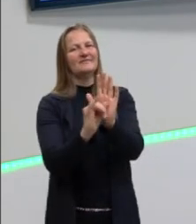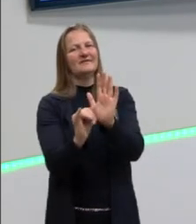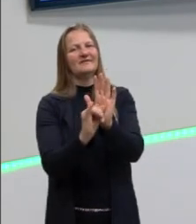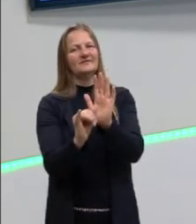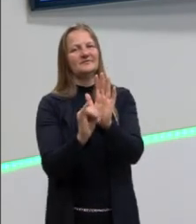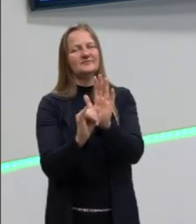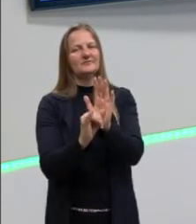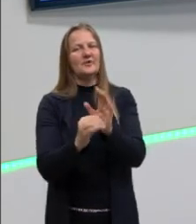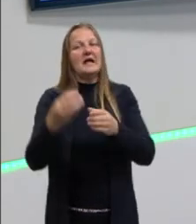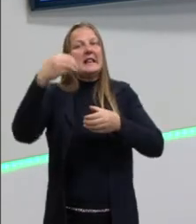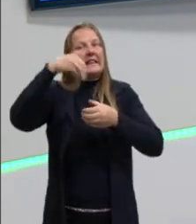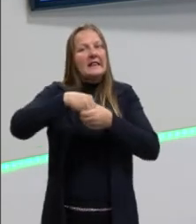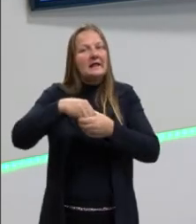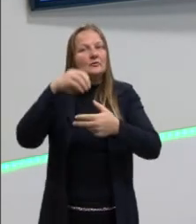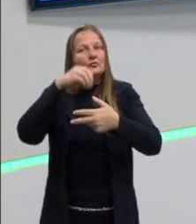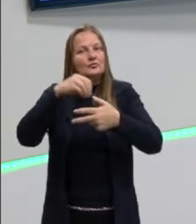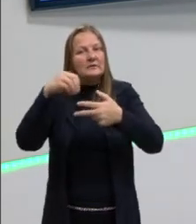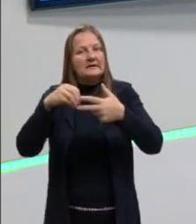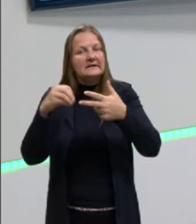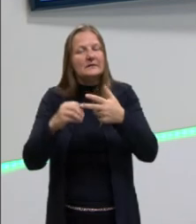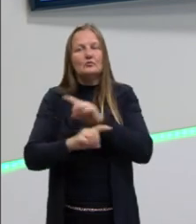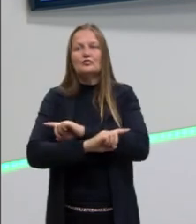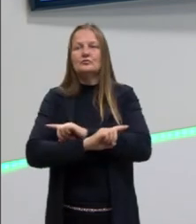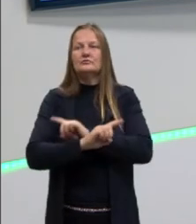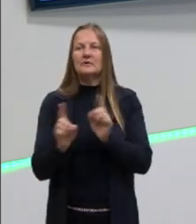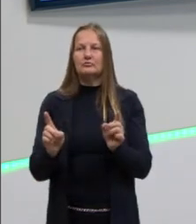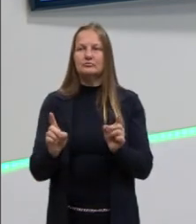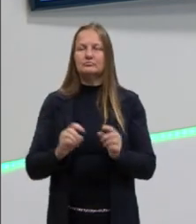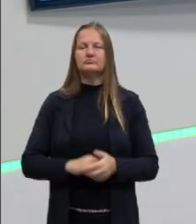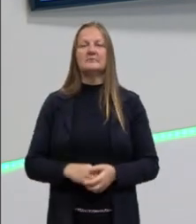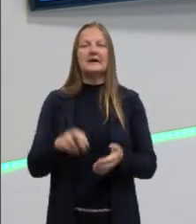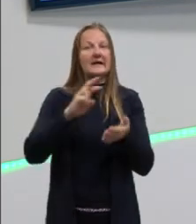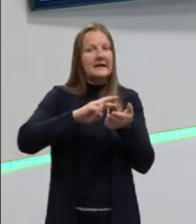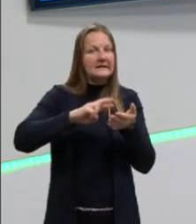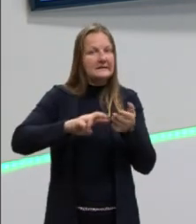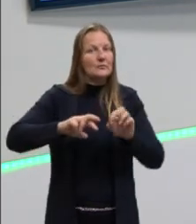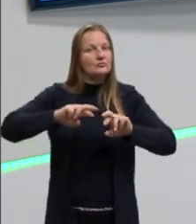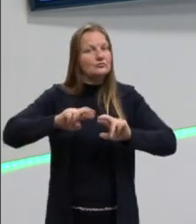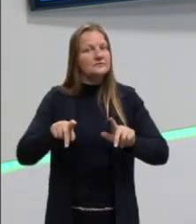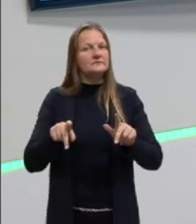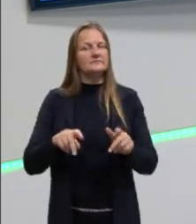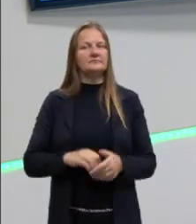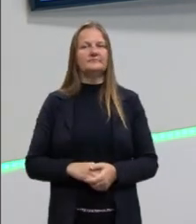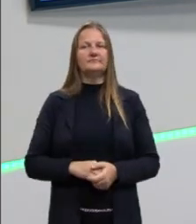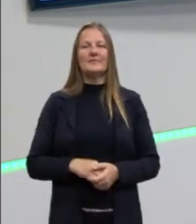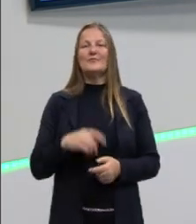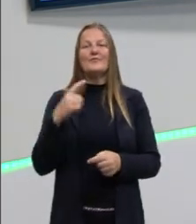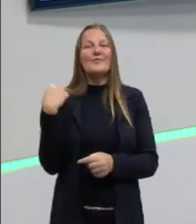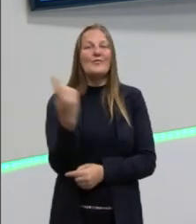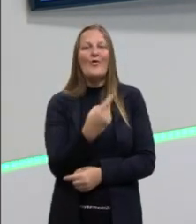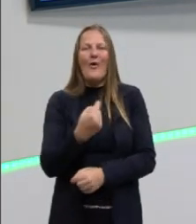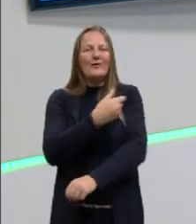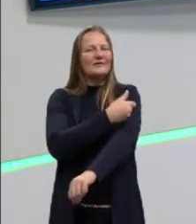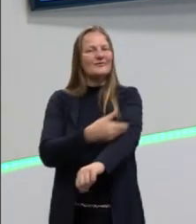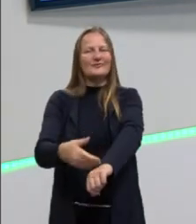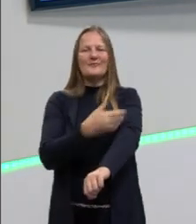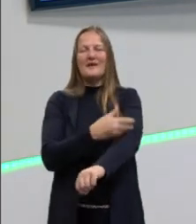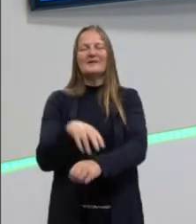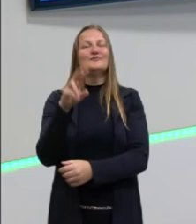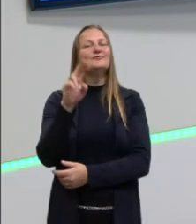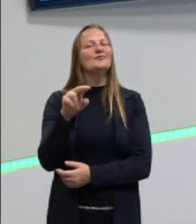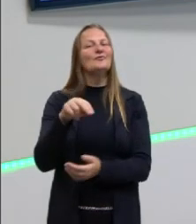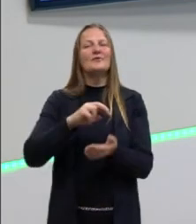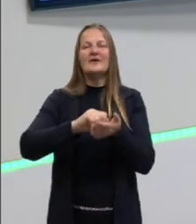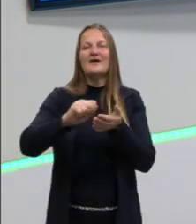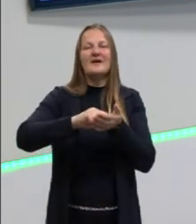e aí vem aquele choque quando a gente tem que fazer o texto de redação do Enem porque a gente não é habituado desde sempre a